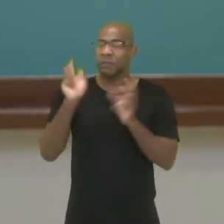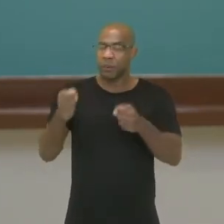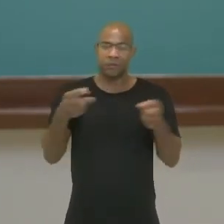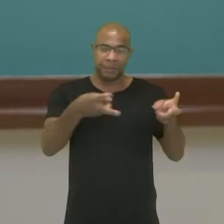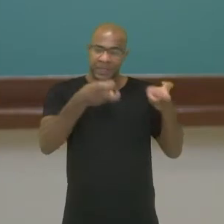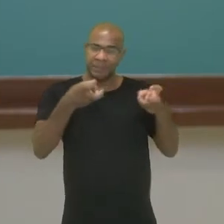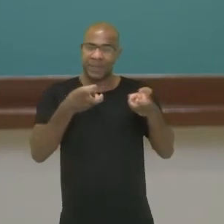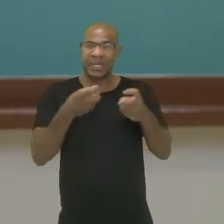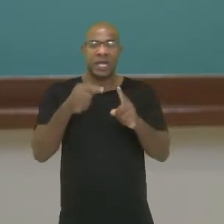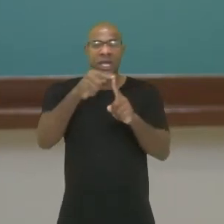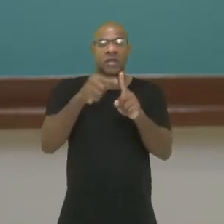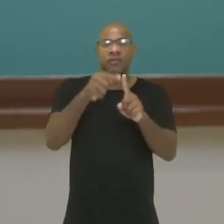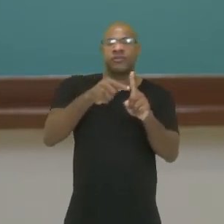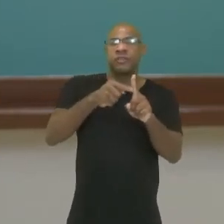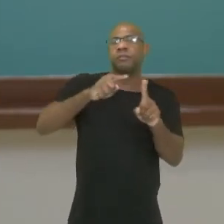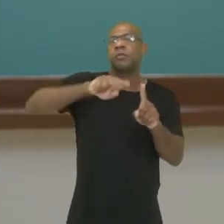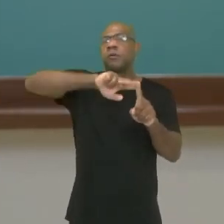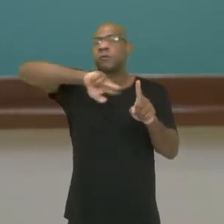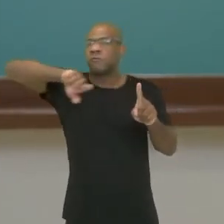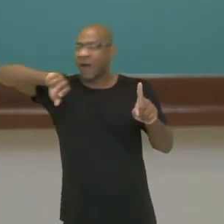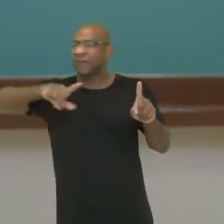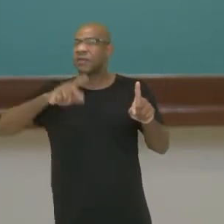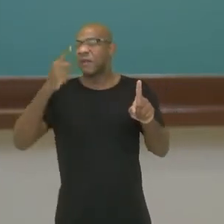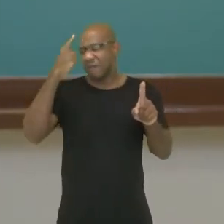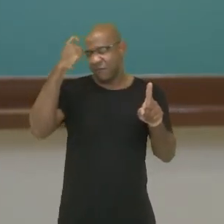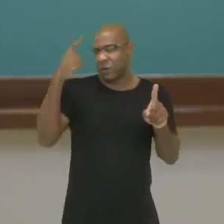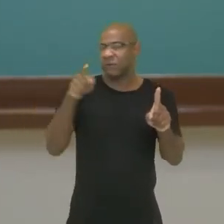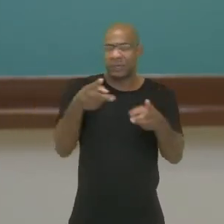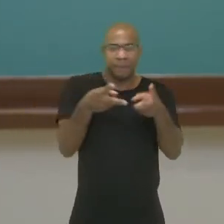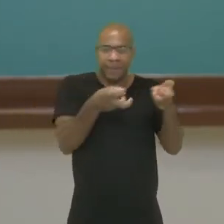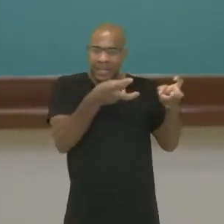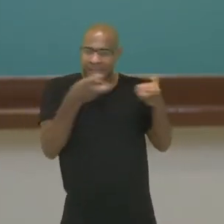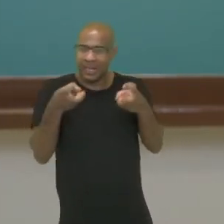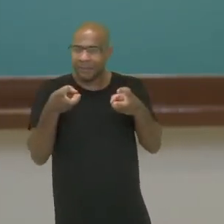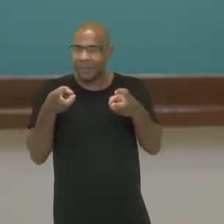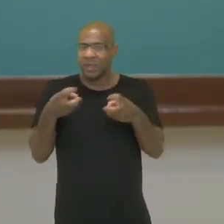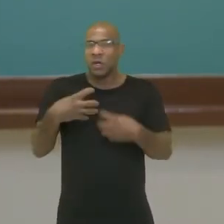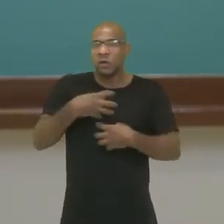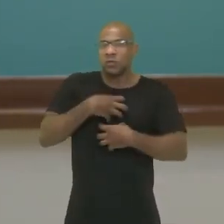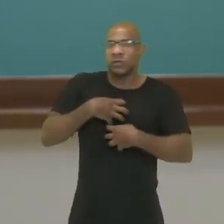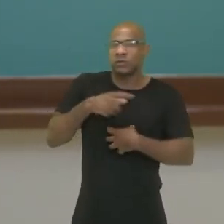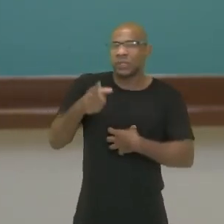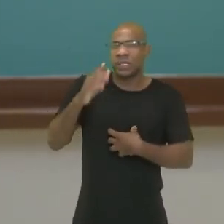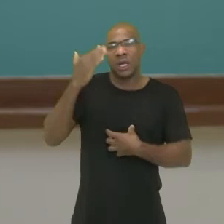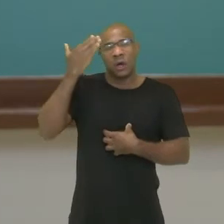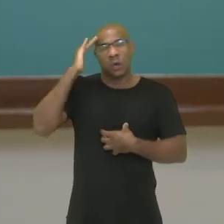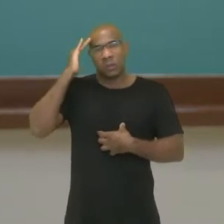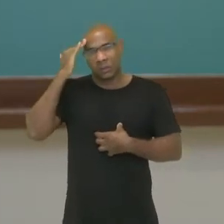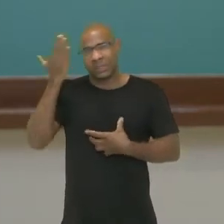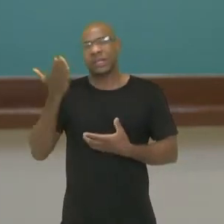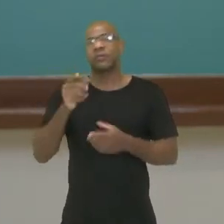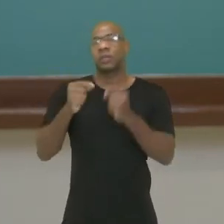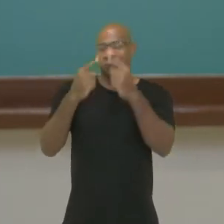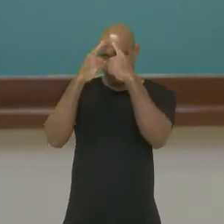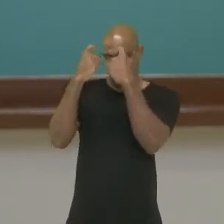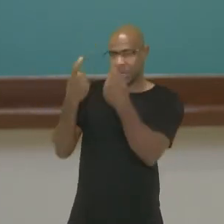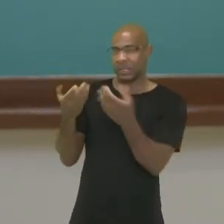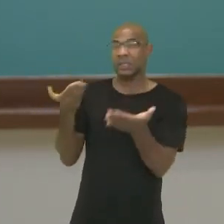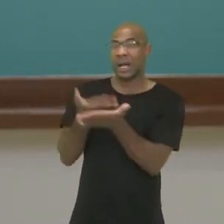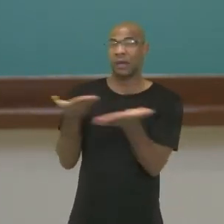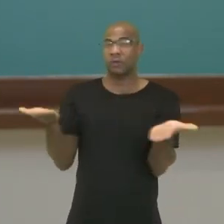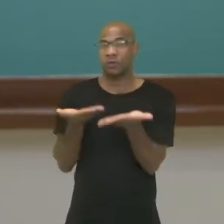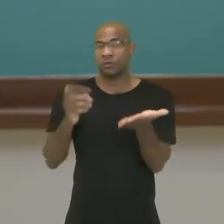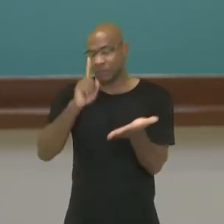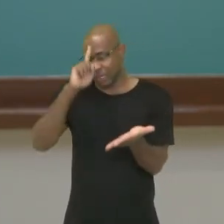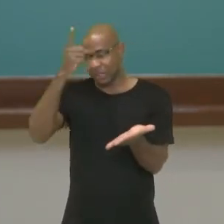que vocês veem na TV ou aí ao redor, as formas que vocês compreendem com o auxílio, claro, da aula de hoje, das ideias